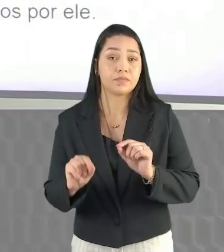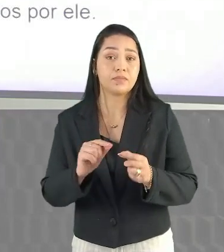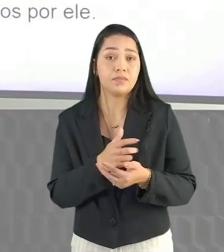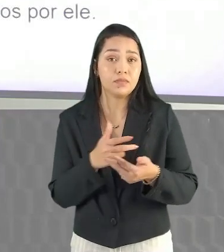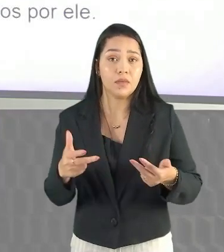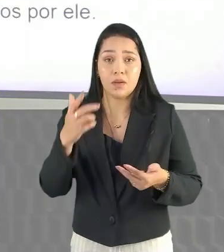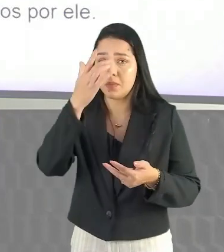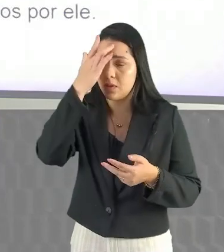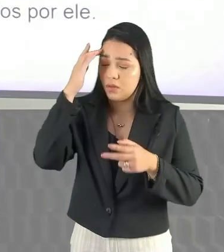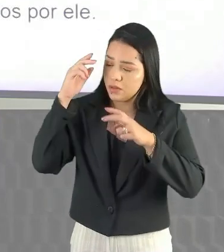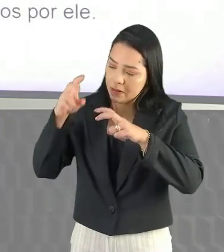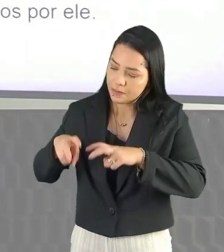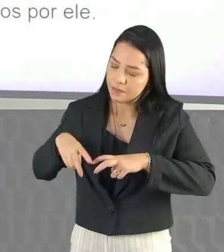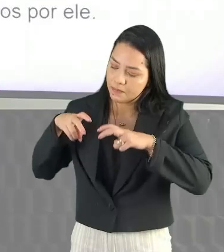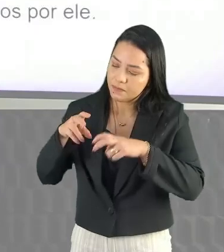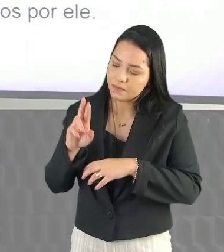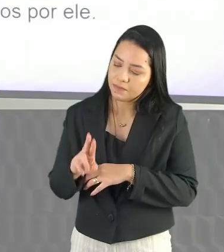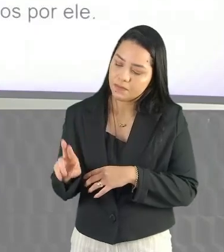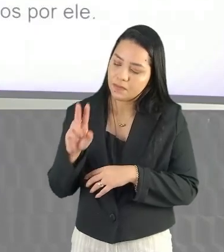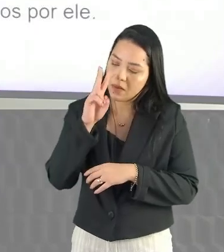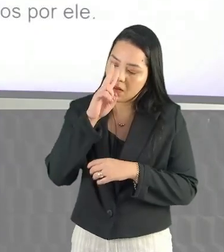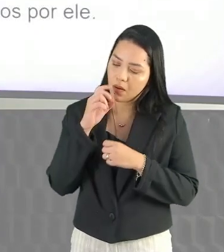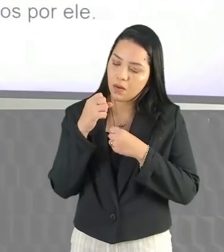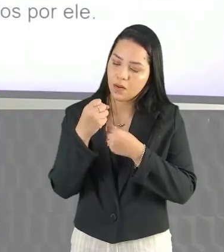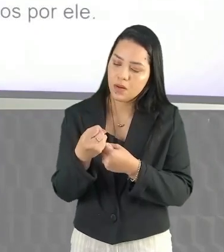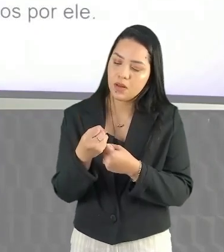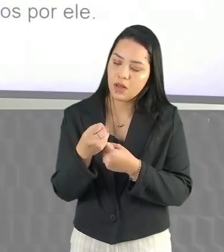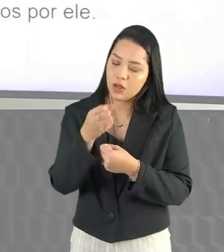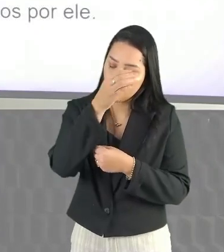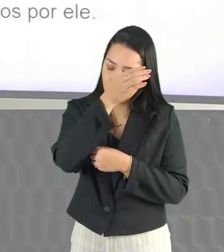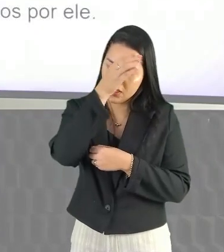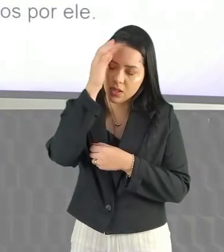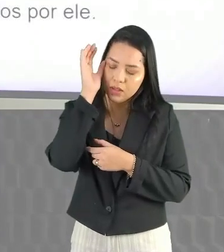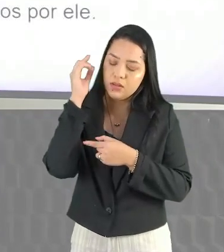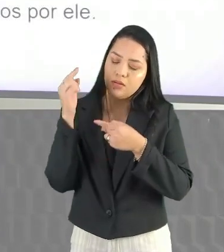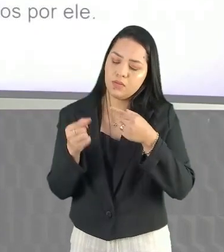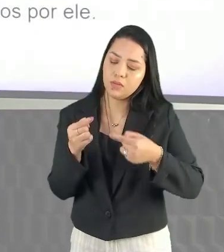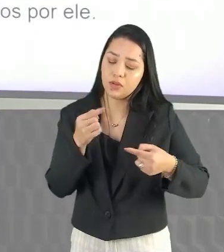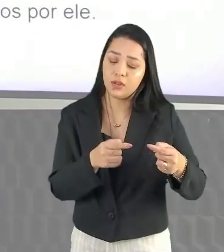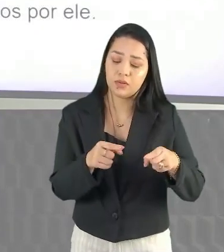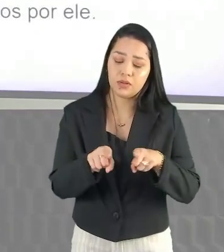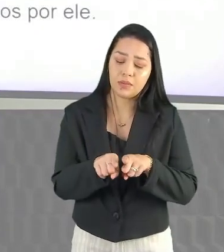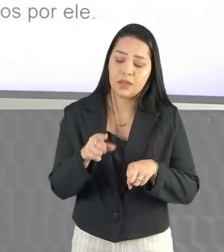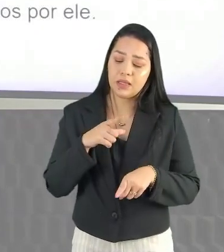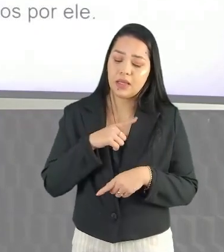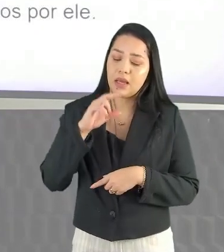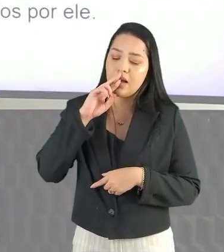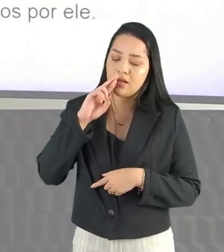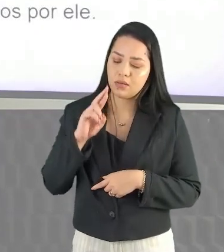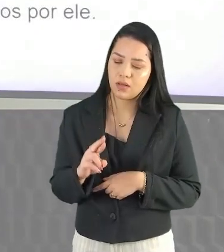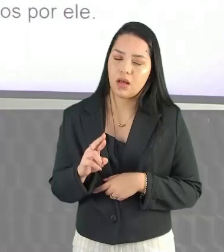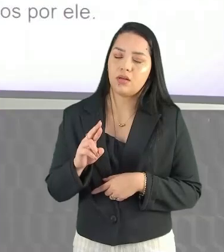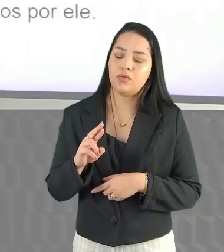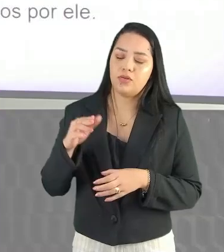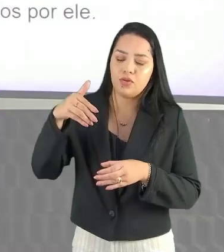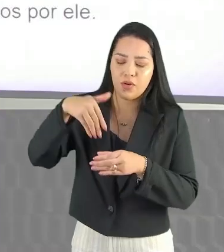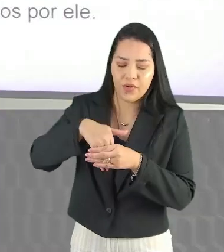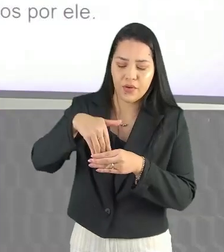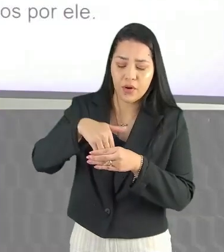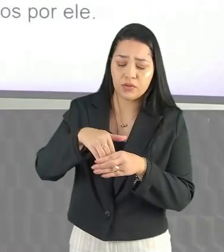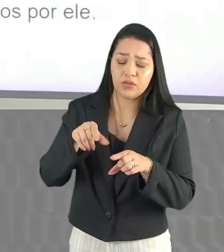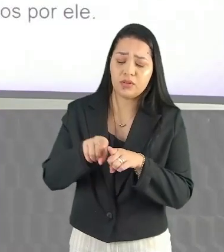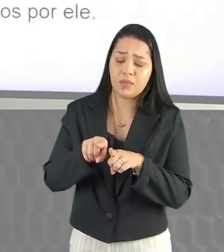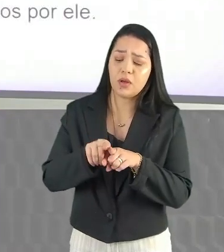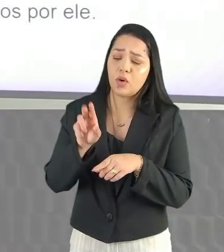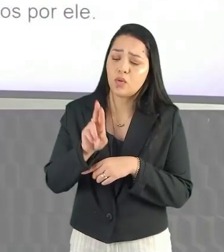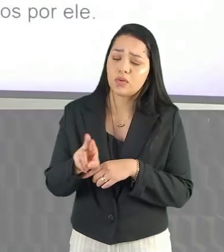grandes fazendeiros que utilizavam seu poder para formar uma rede de clientes políticos e garantir resultados de eleições. Era